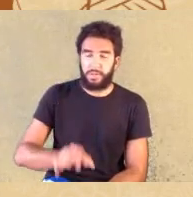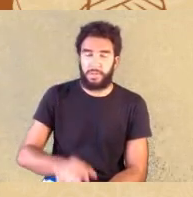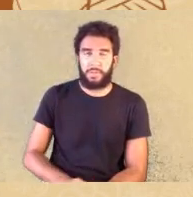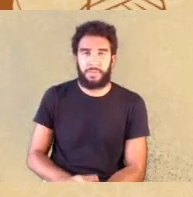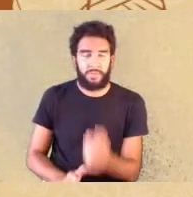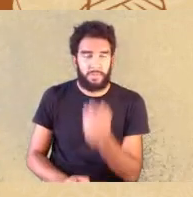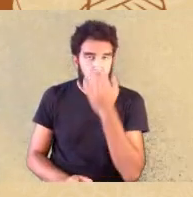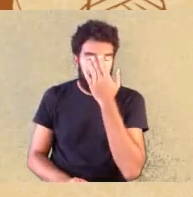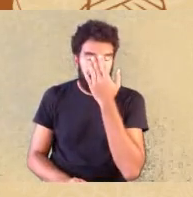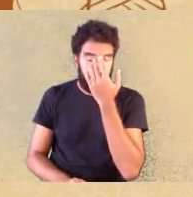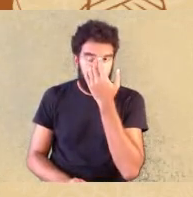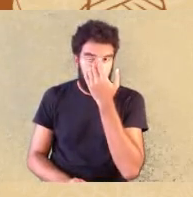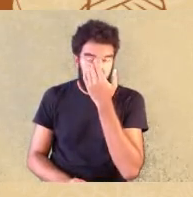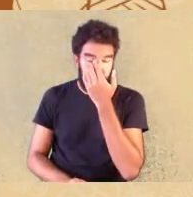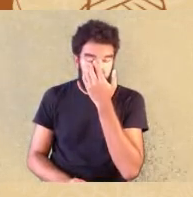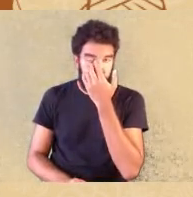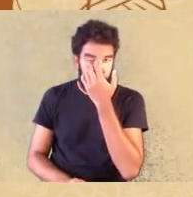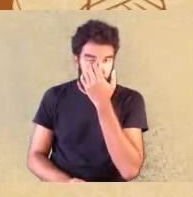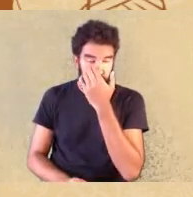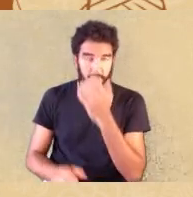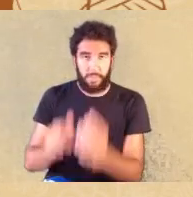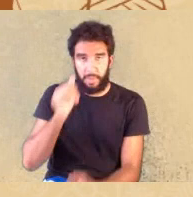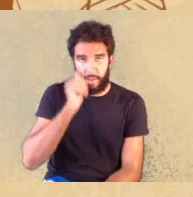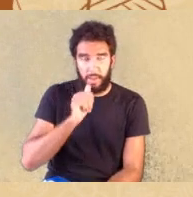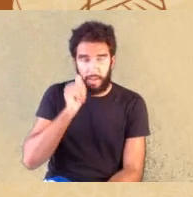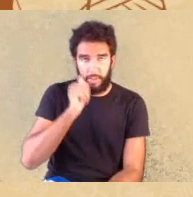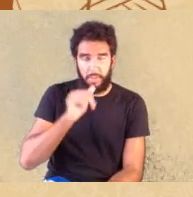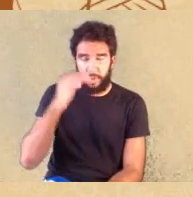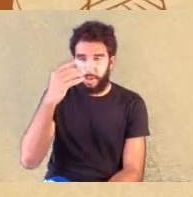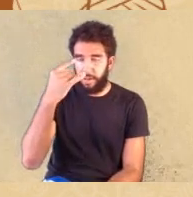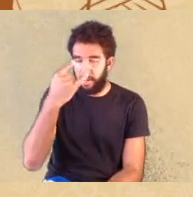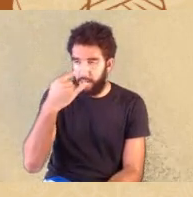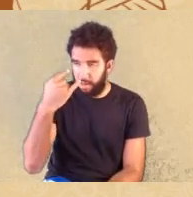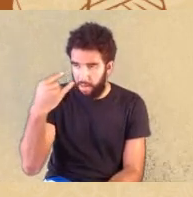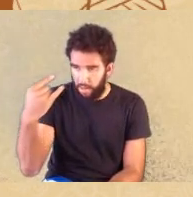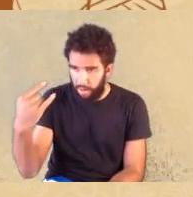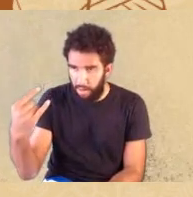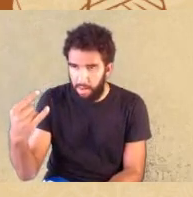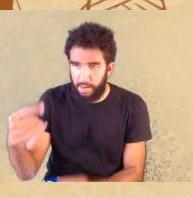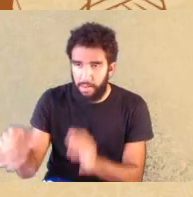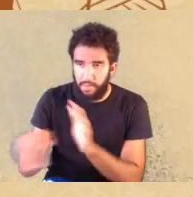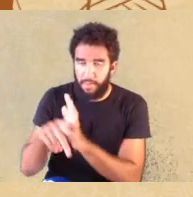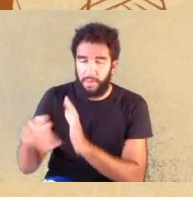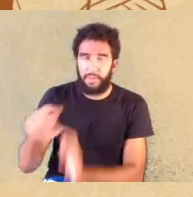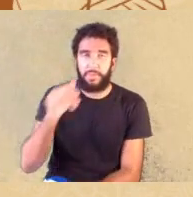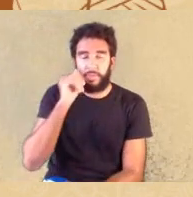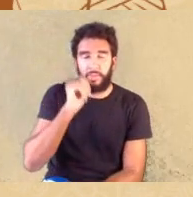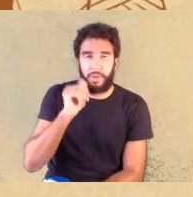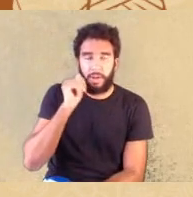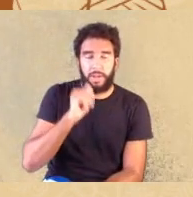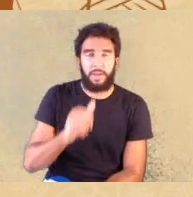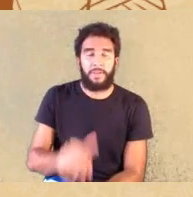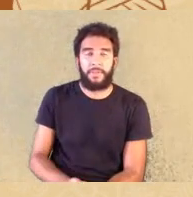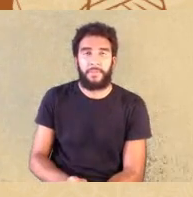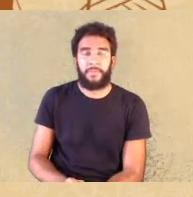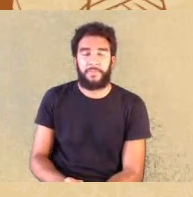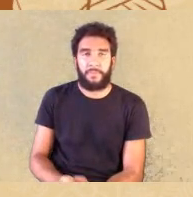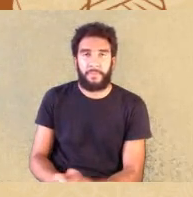das mulheres atraídas por mulheres, e aí eu quero trazer um relato que me chamou muita atenção, de uma companheira, uma